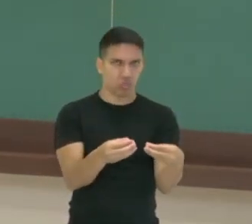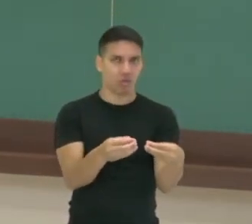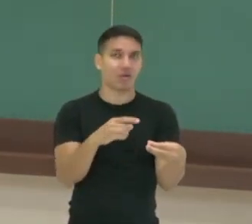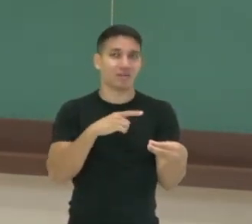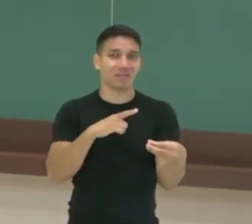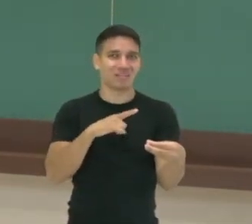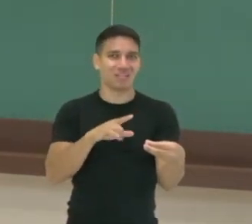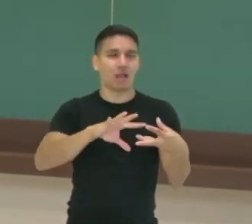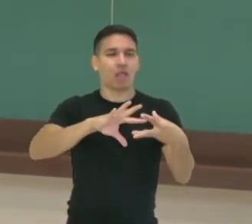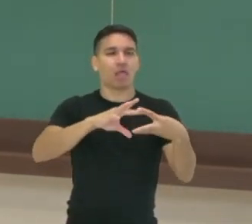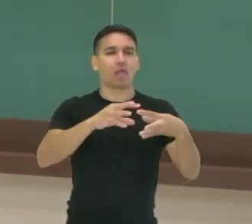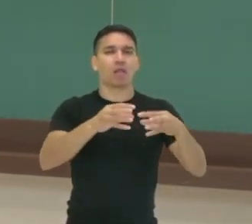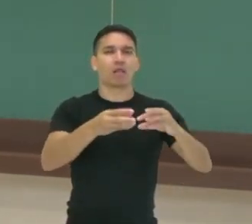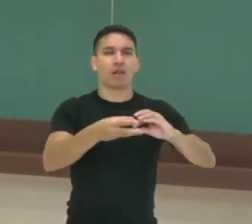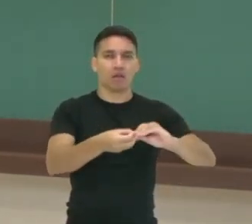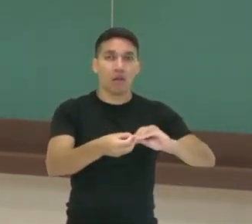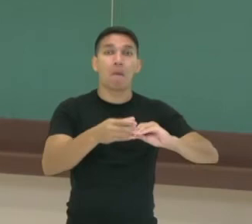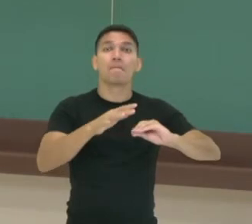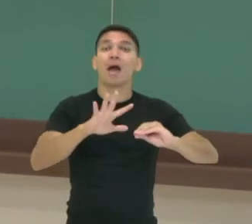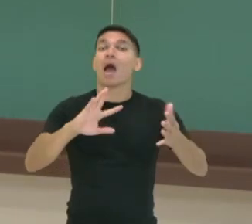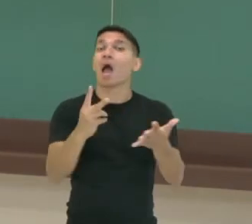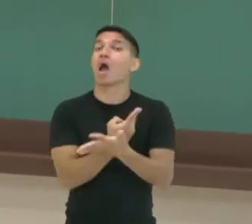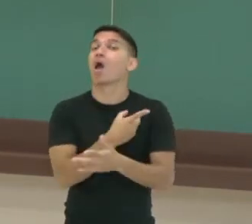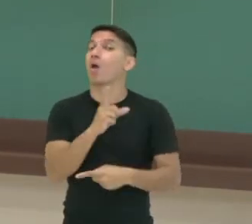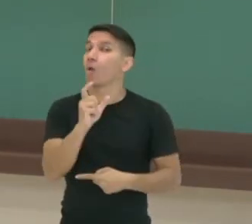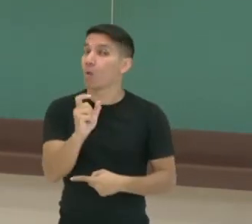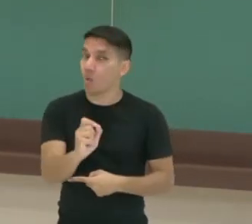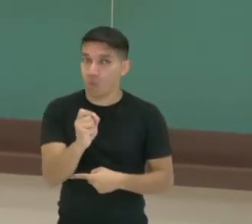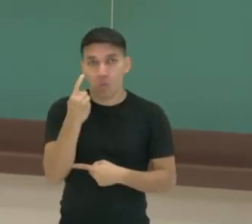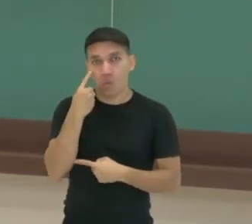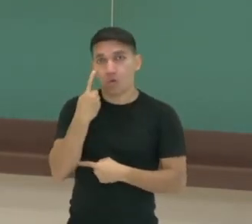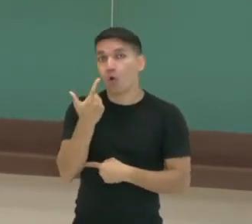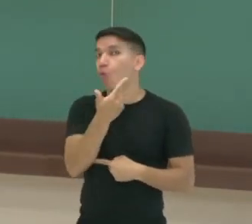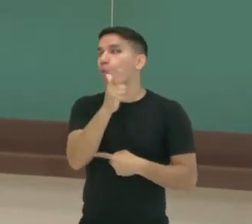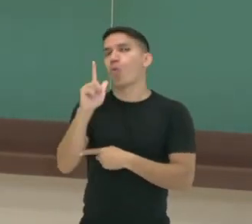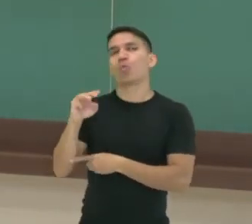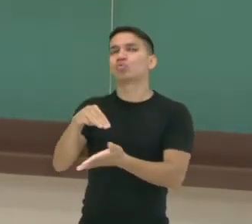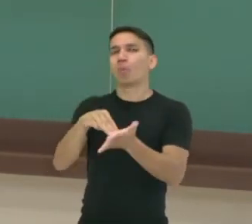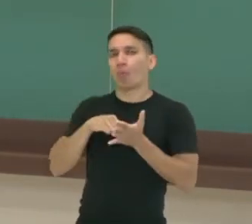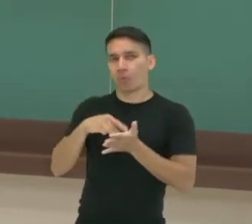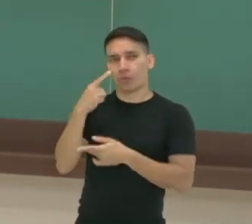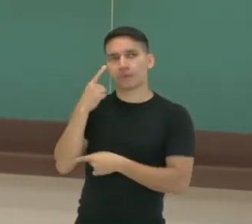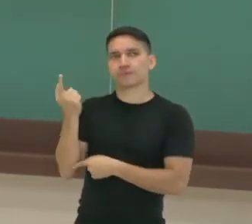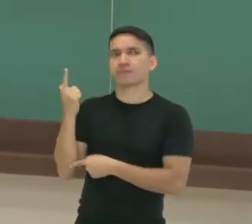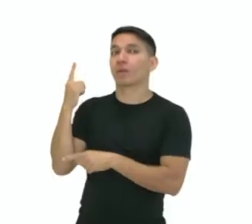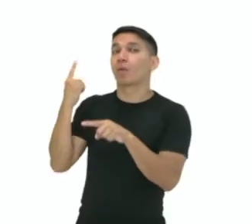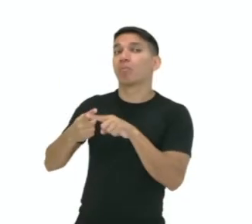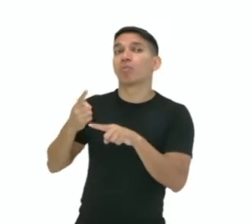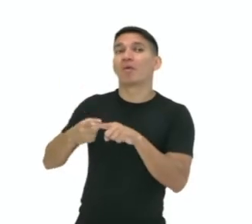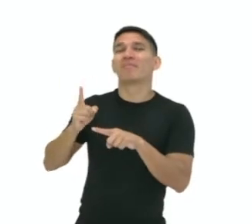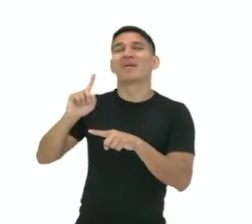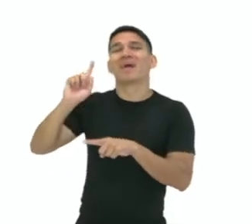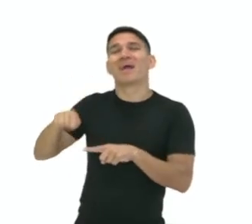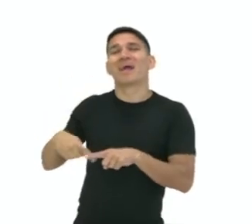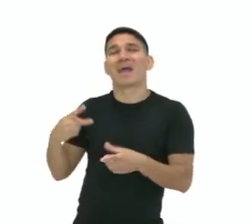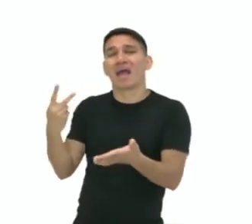volume do músculo. Mas acontece por um outro motivo. Se dá por uma lesão em um